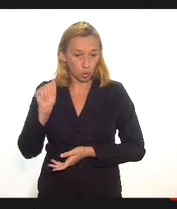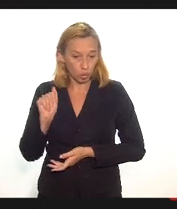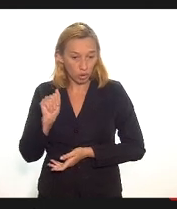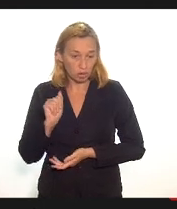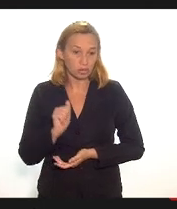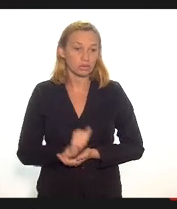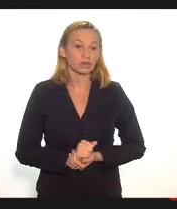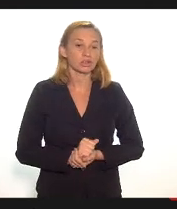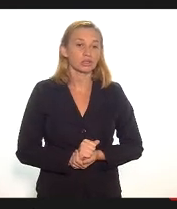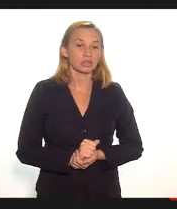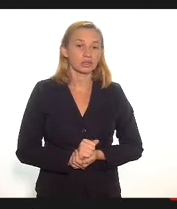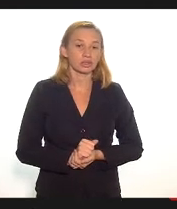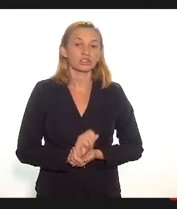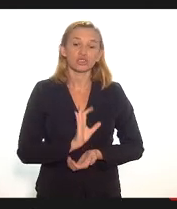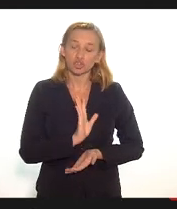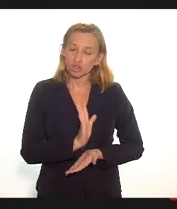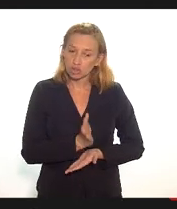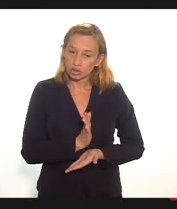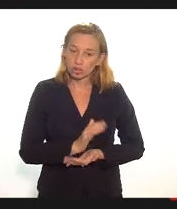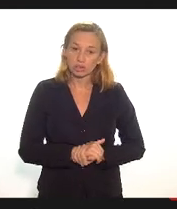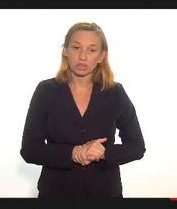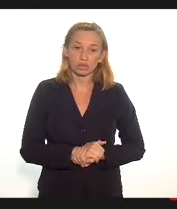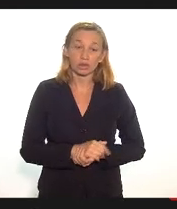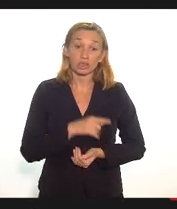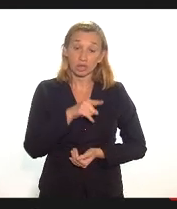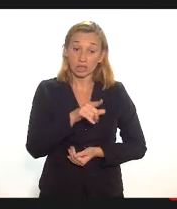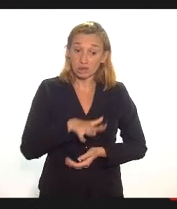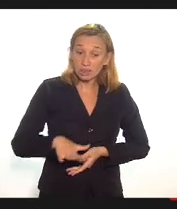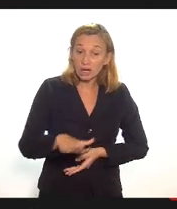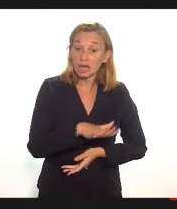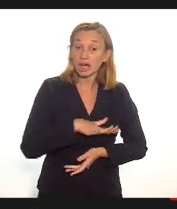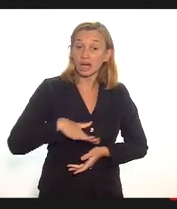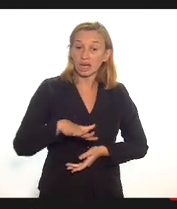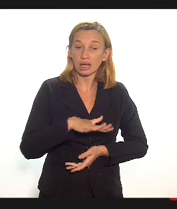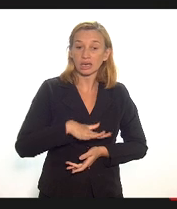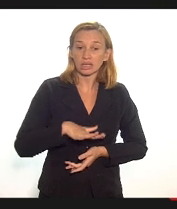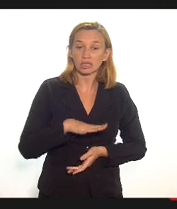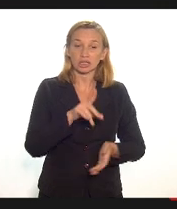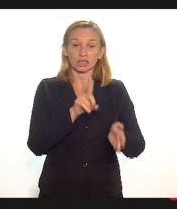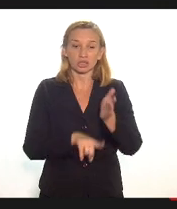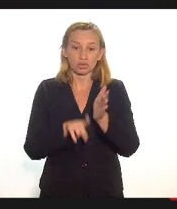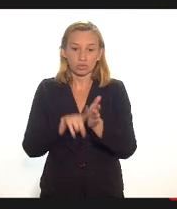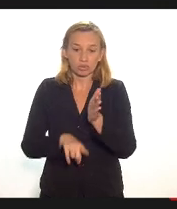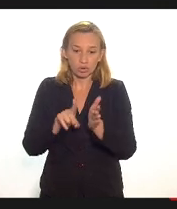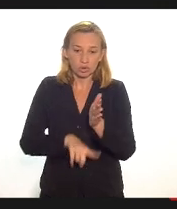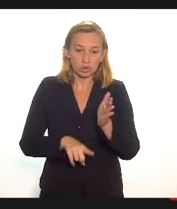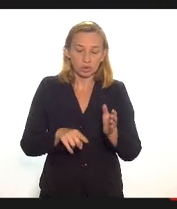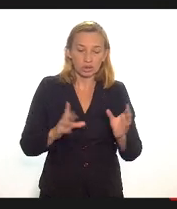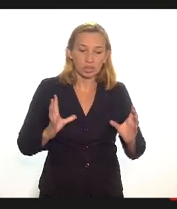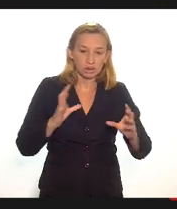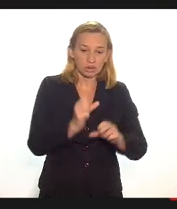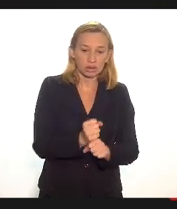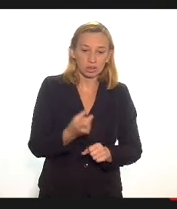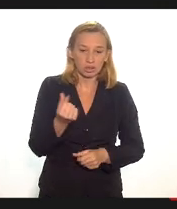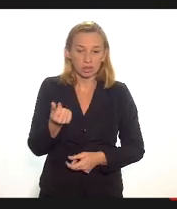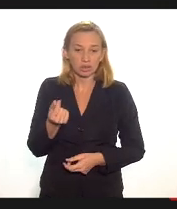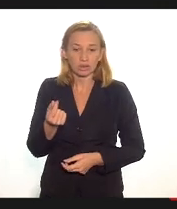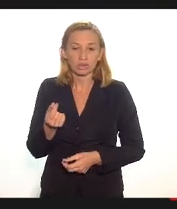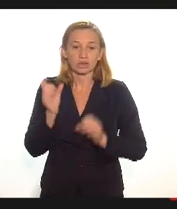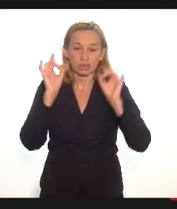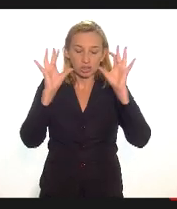tá certo? Já que, nesse campo, são abatidos da base de cálculo da participação